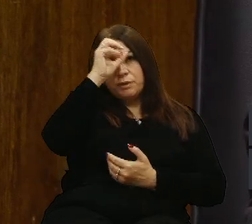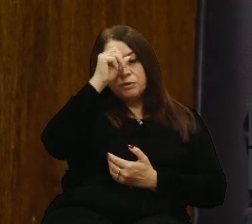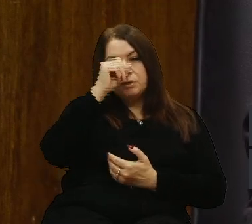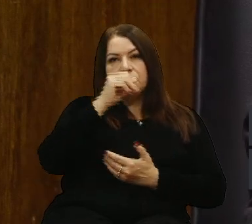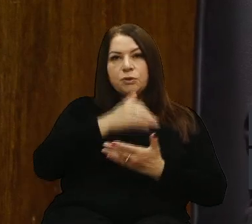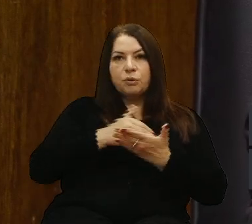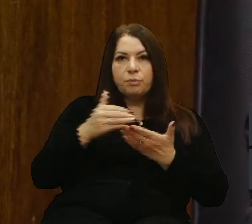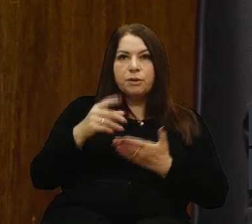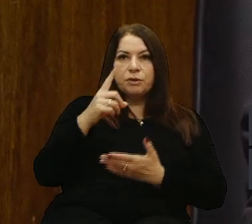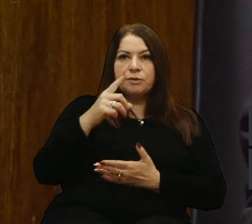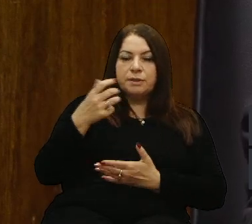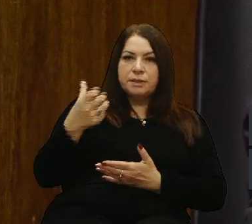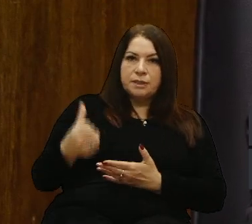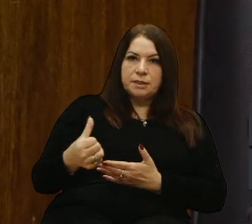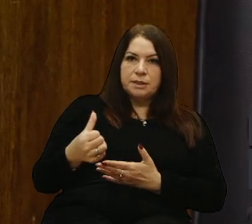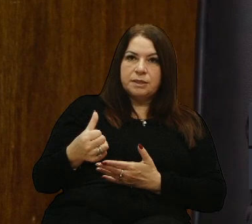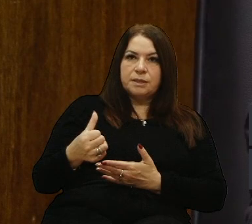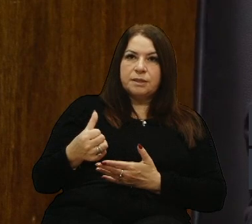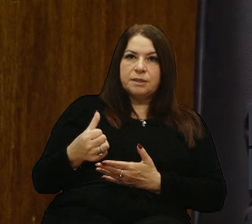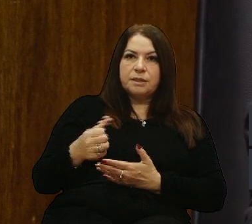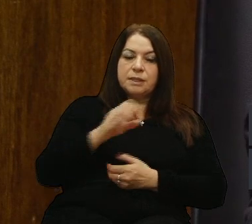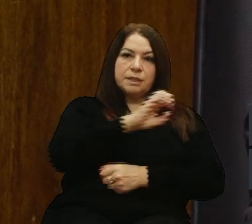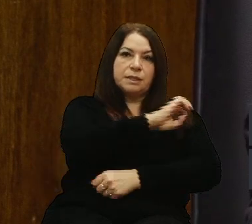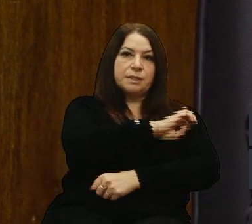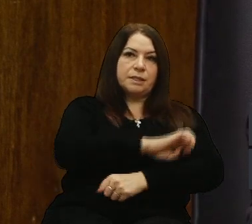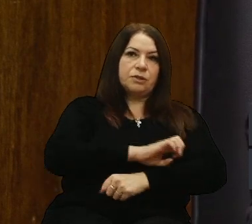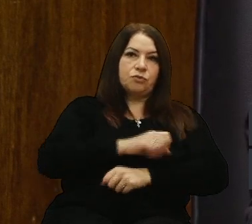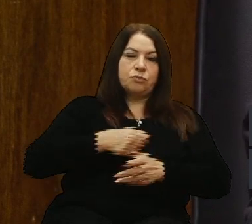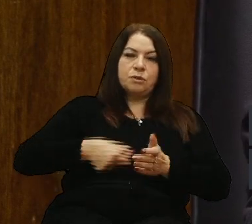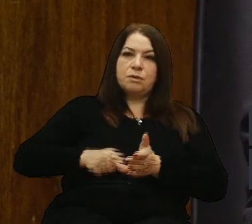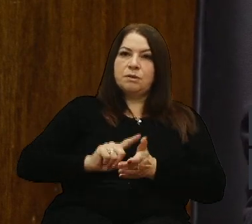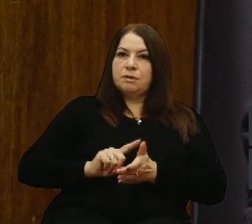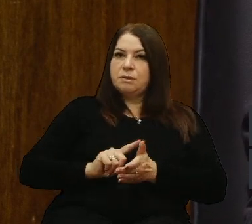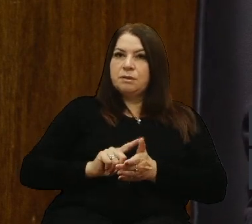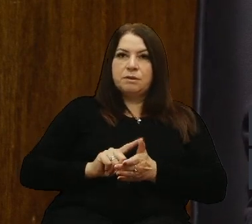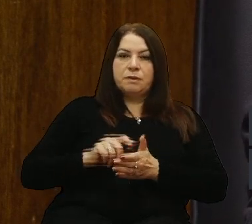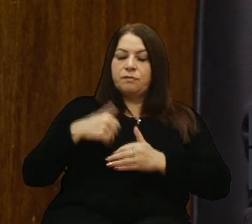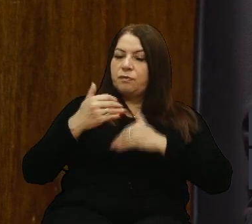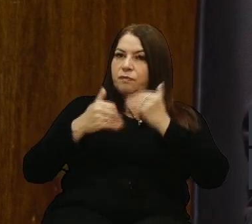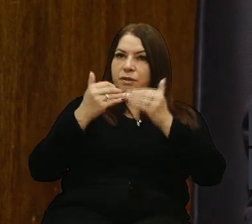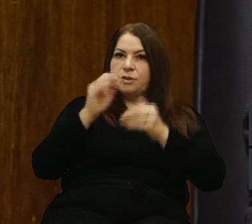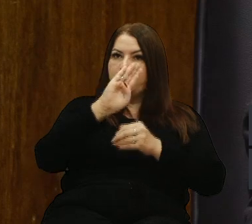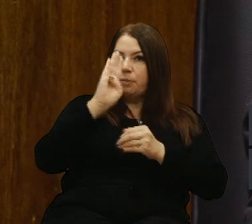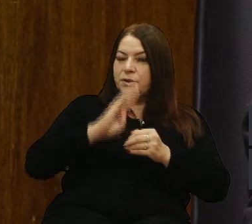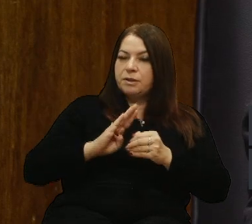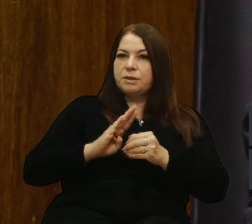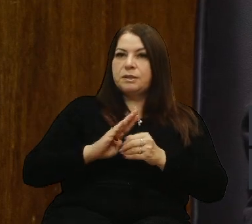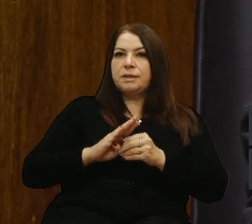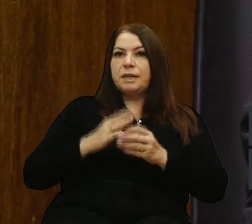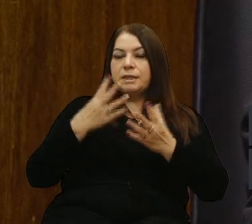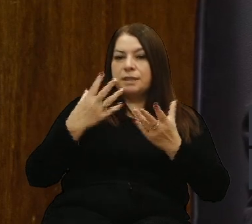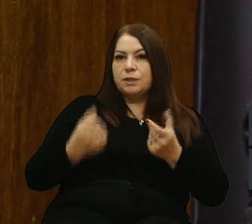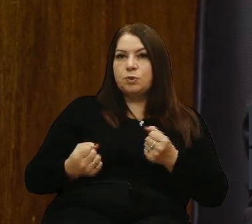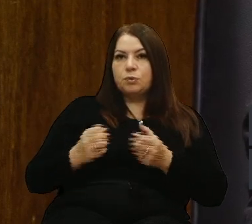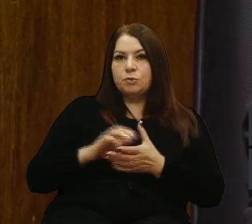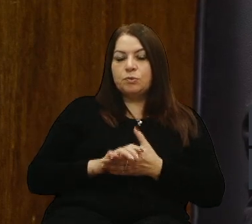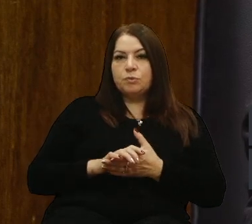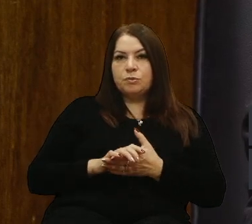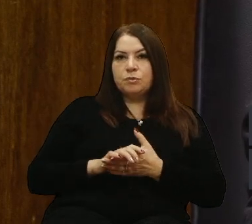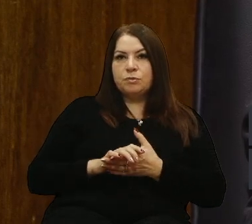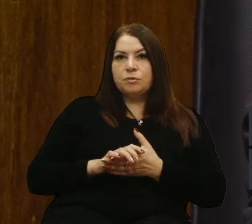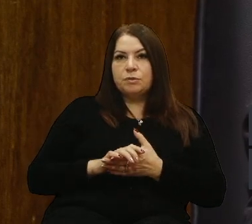a partir dos 16, em estágio. Antes disso, foi um avanço que o Brasil aderiu a